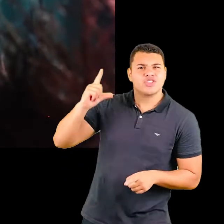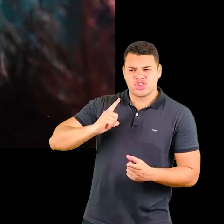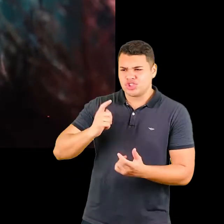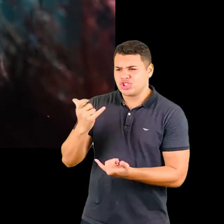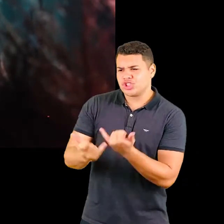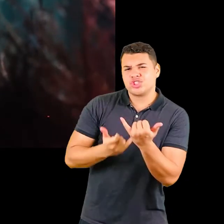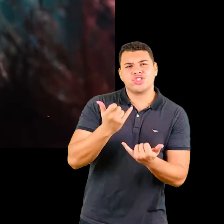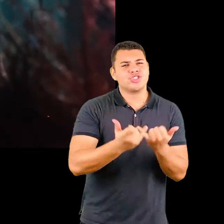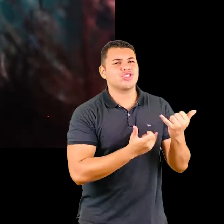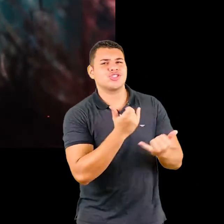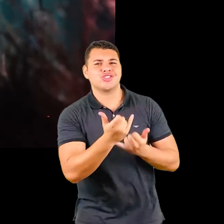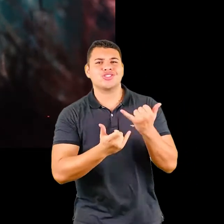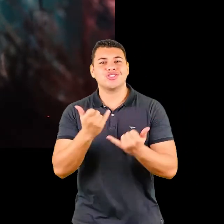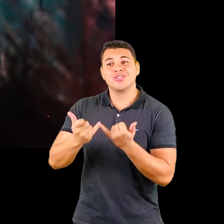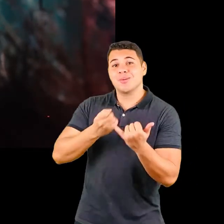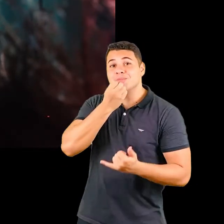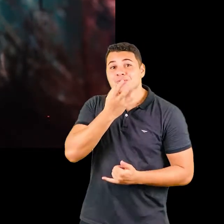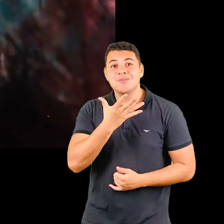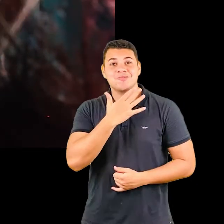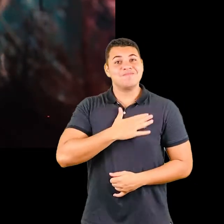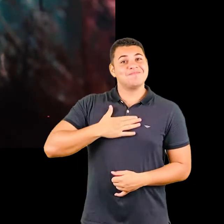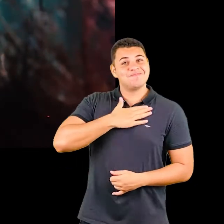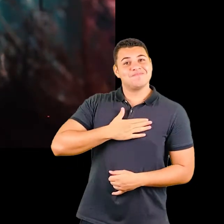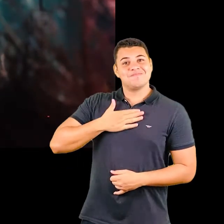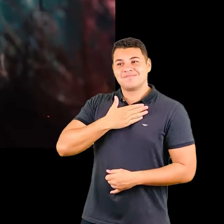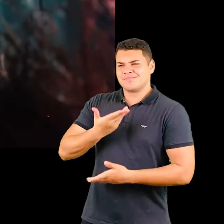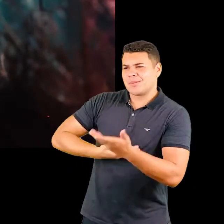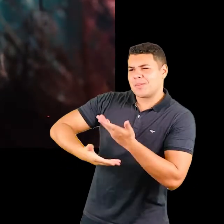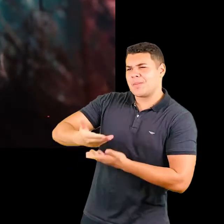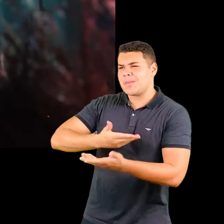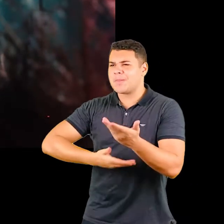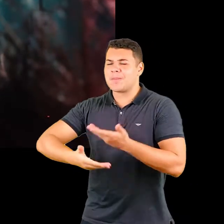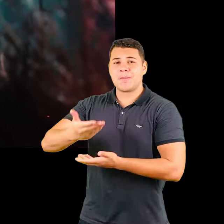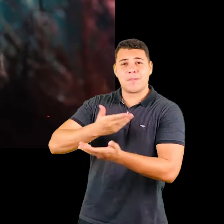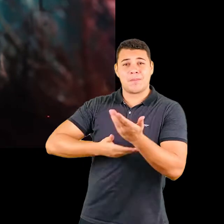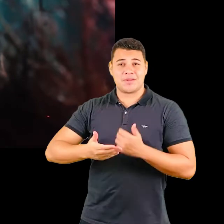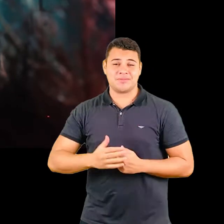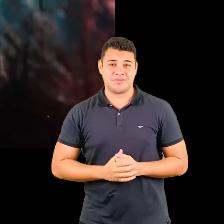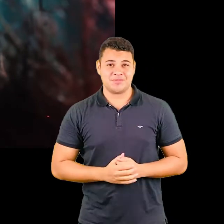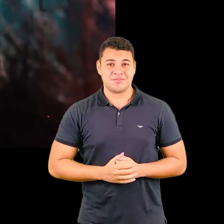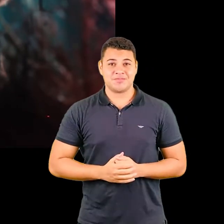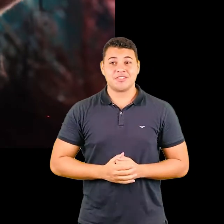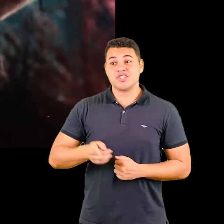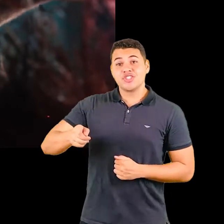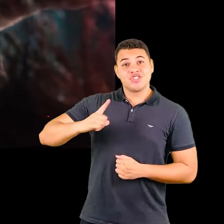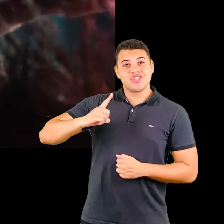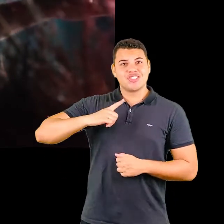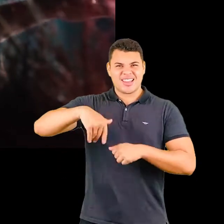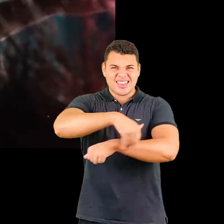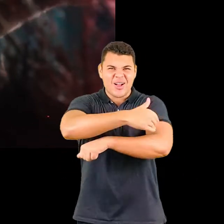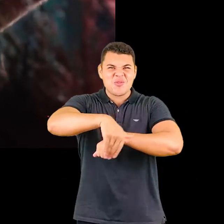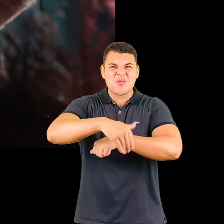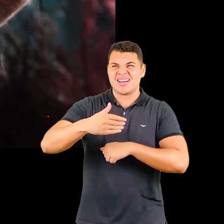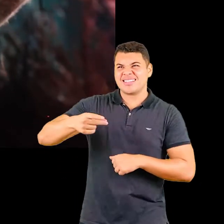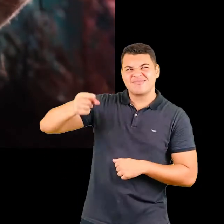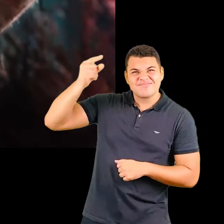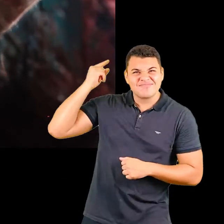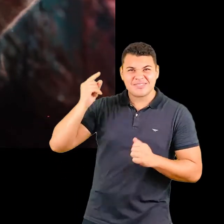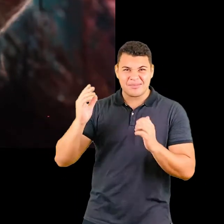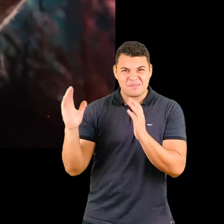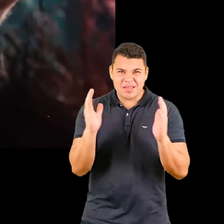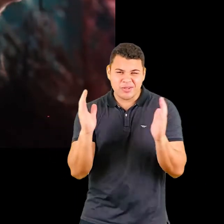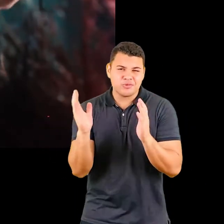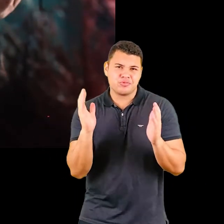que eu brinquei, não via a brincadeira, se eu morar lá no cabogari, não via a brincadeira, a brincadeira vira aqui na rua. Naquela